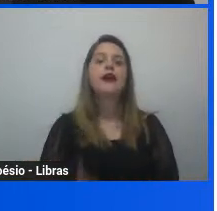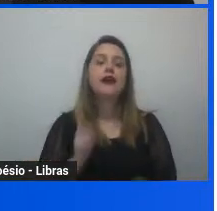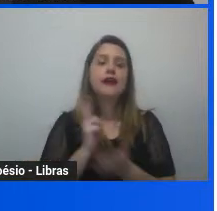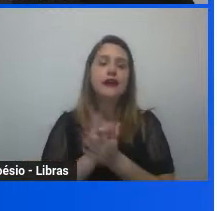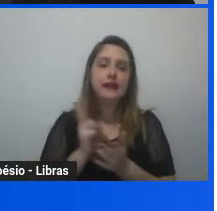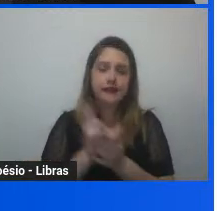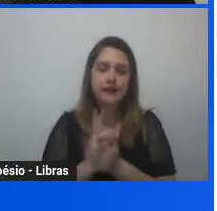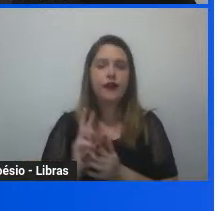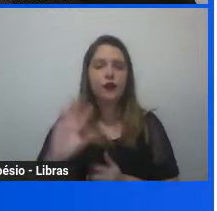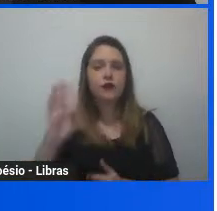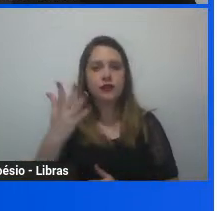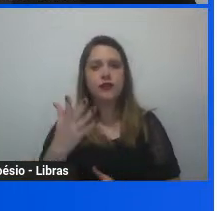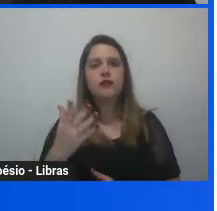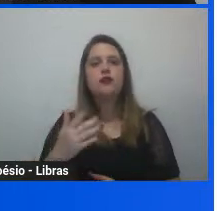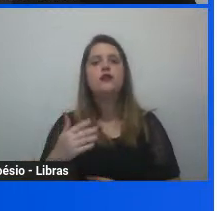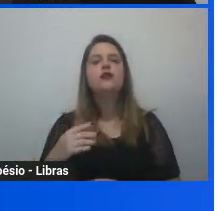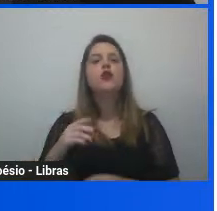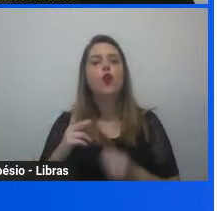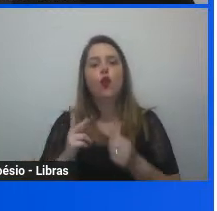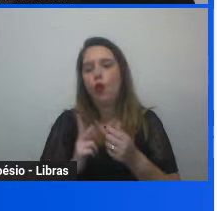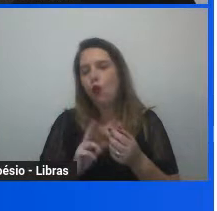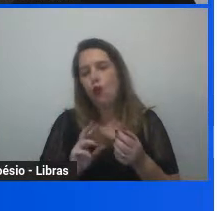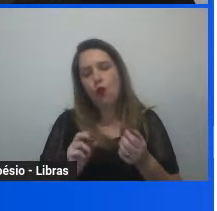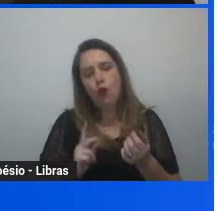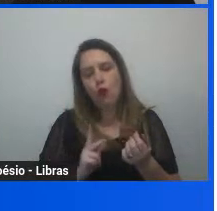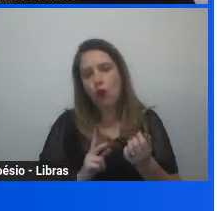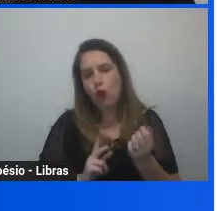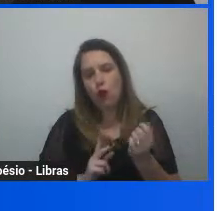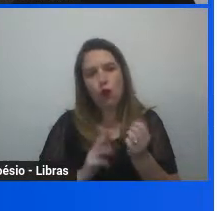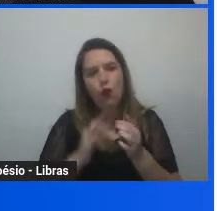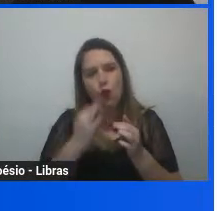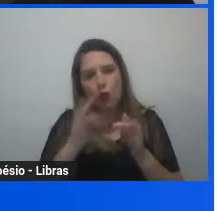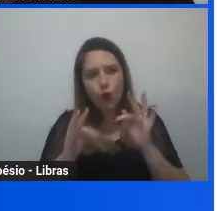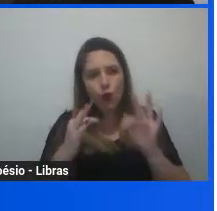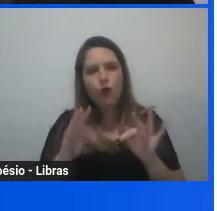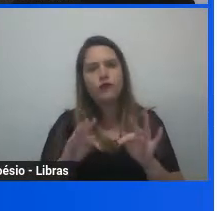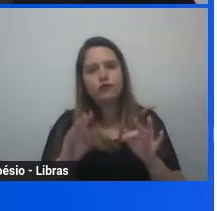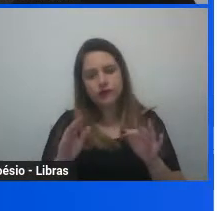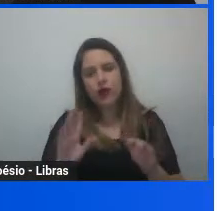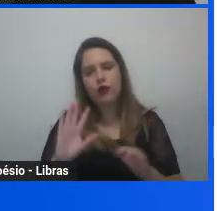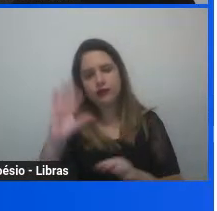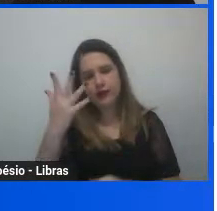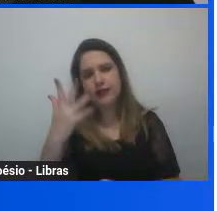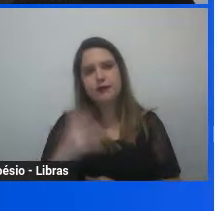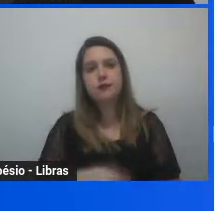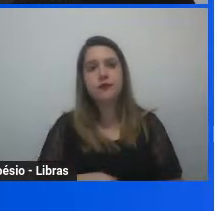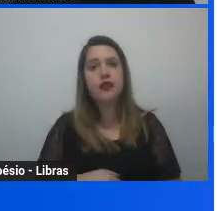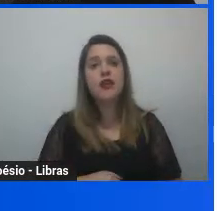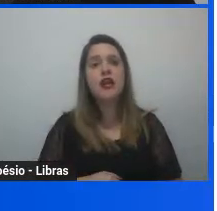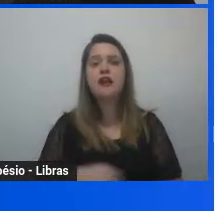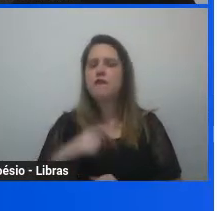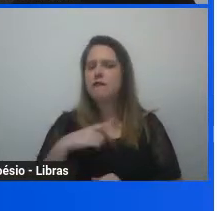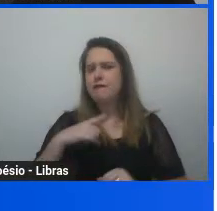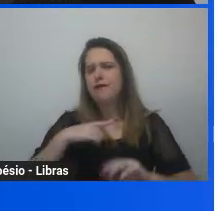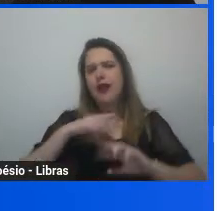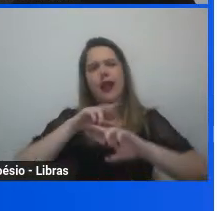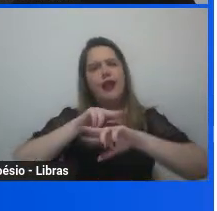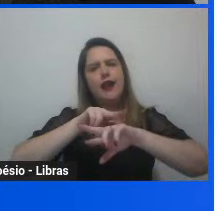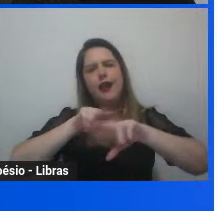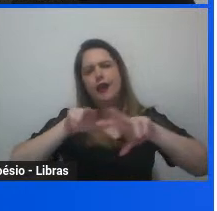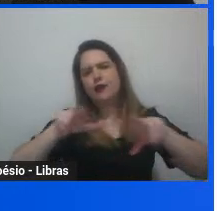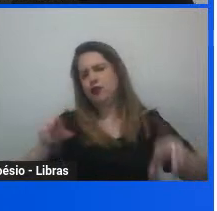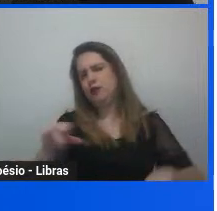Então, tudo aquilo que corta, infelizmente, sangra. E nós temos vários tipos de hemorragias, né?